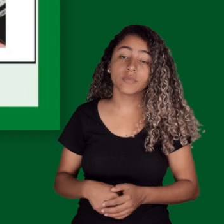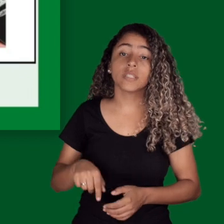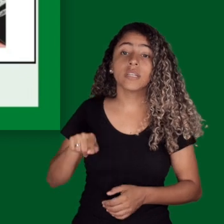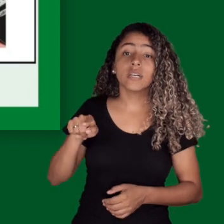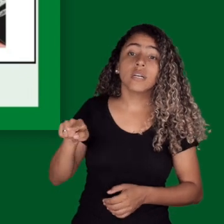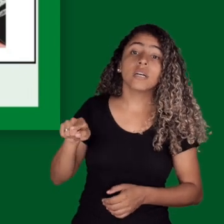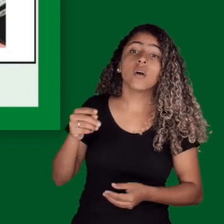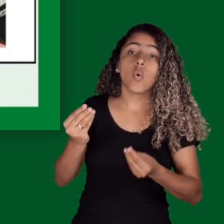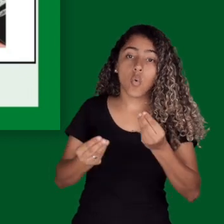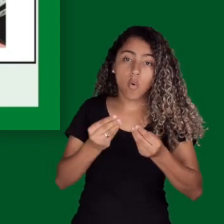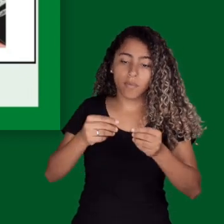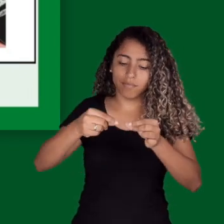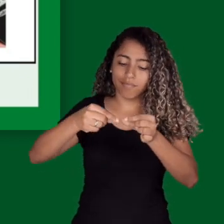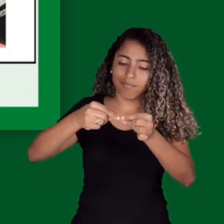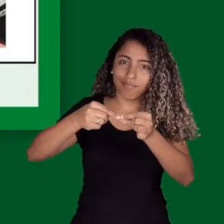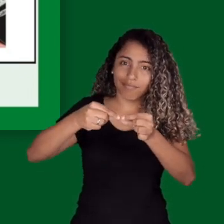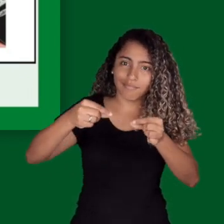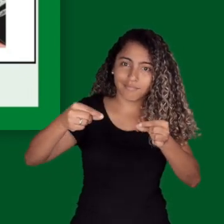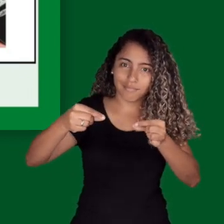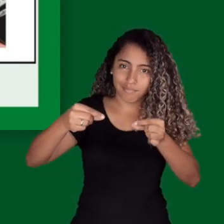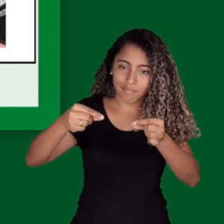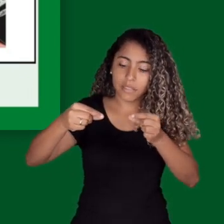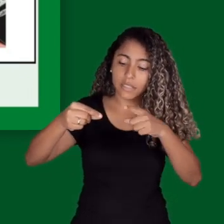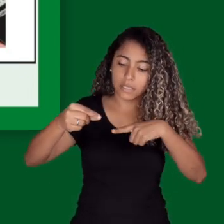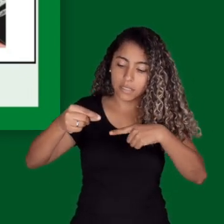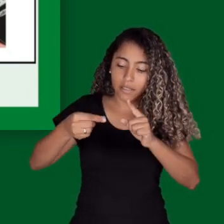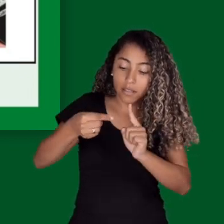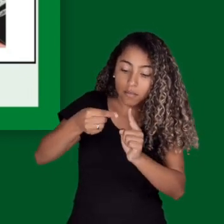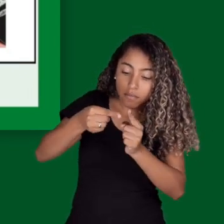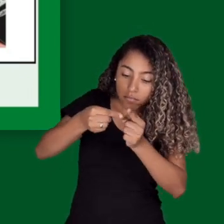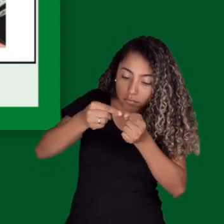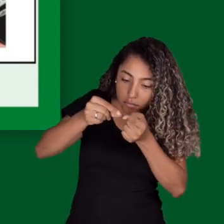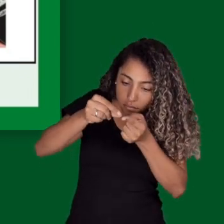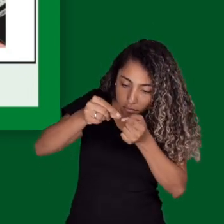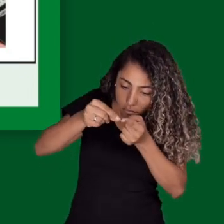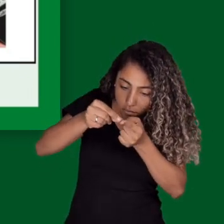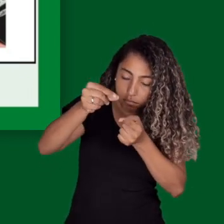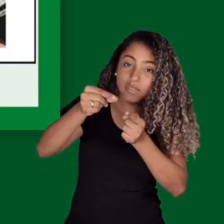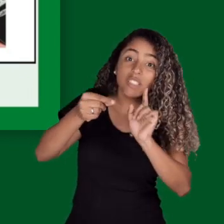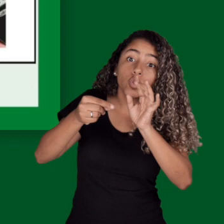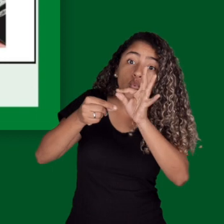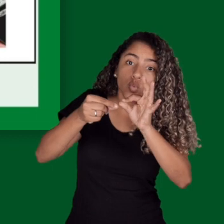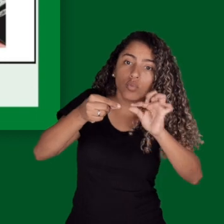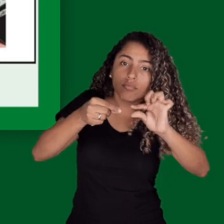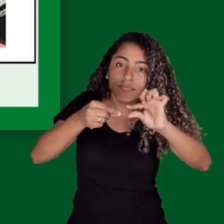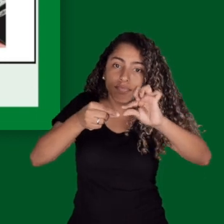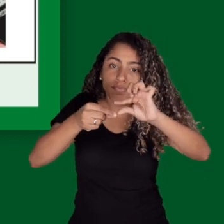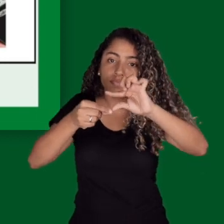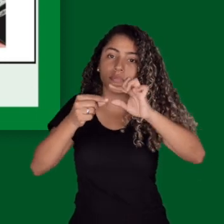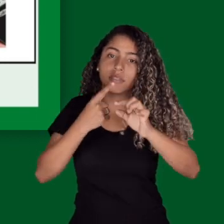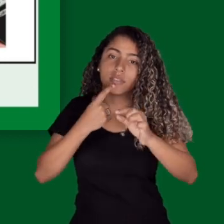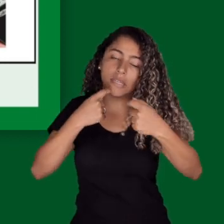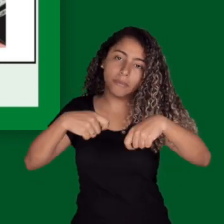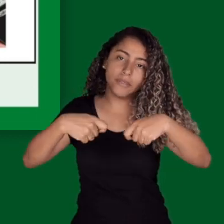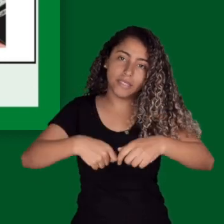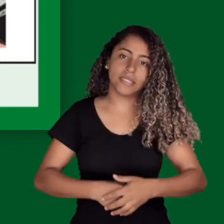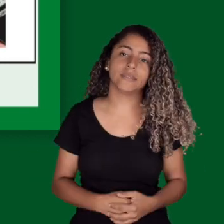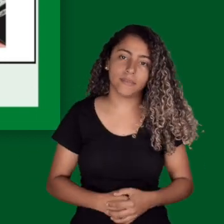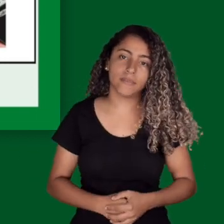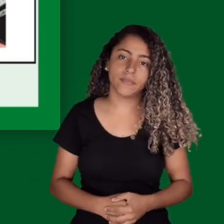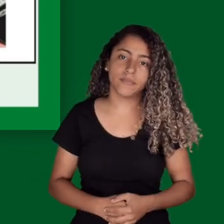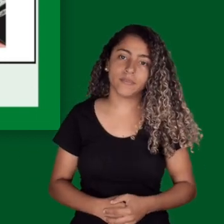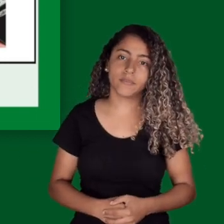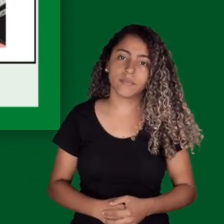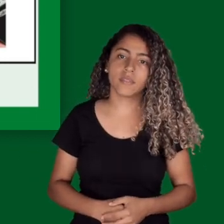toda a área reagente da tira com sangue no momento que ele vai verificar a glicemia. Então, as famílias, né, as